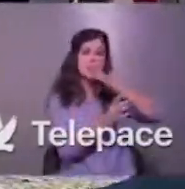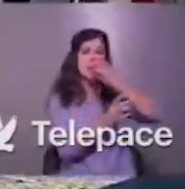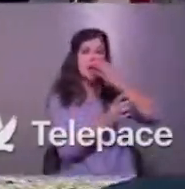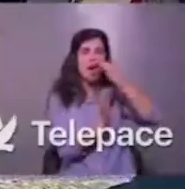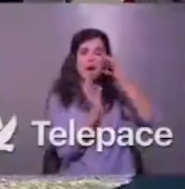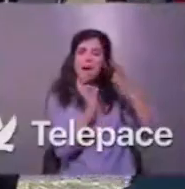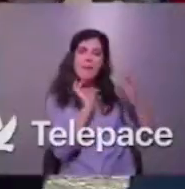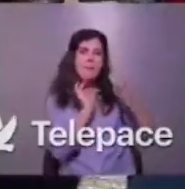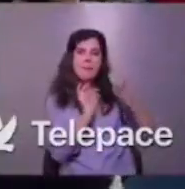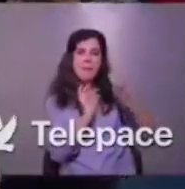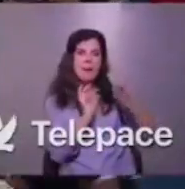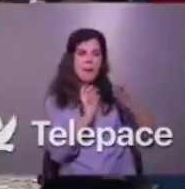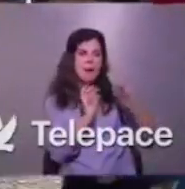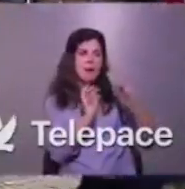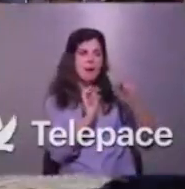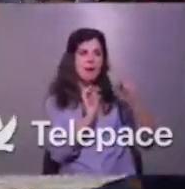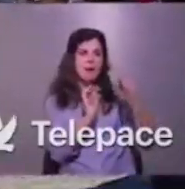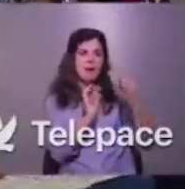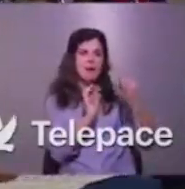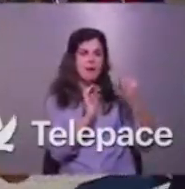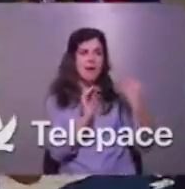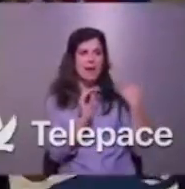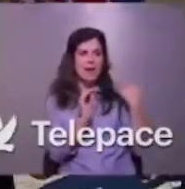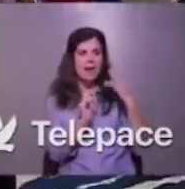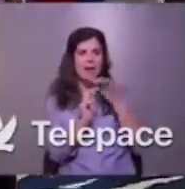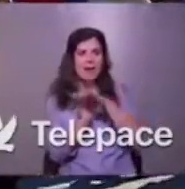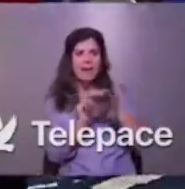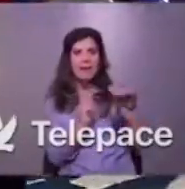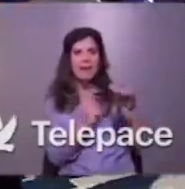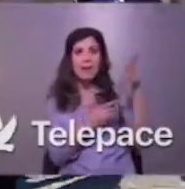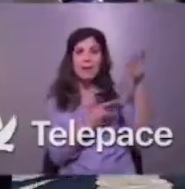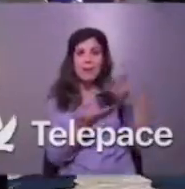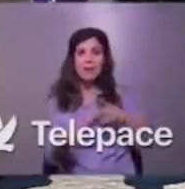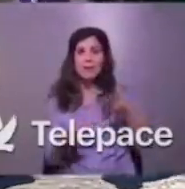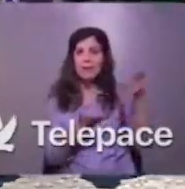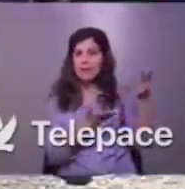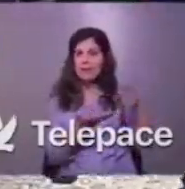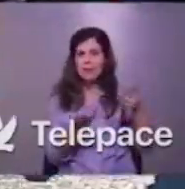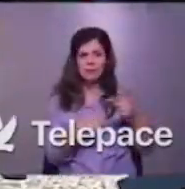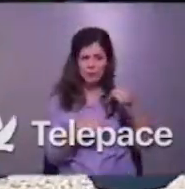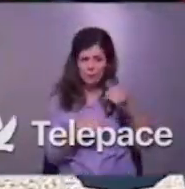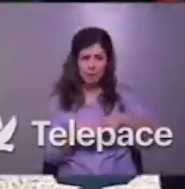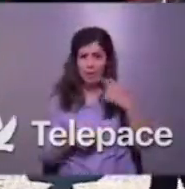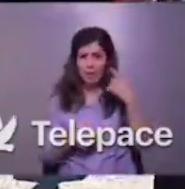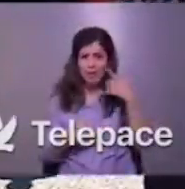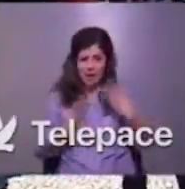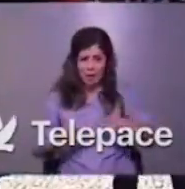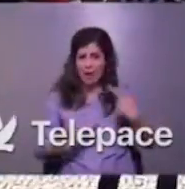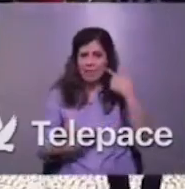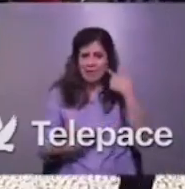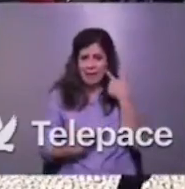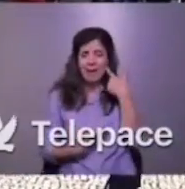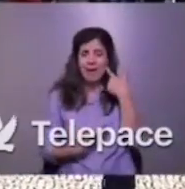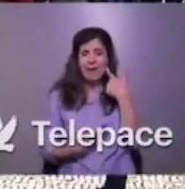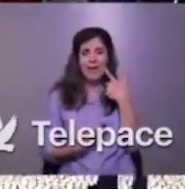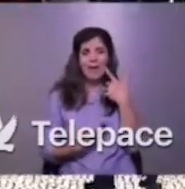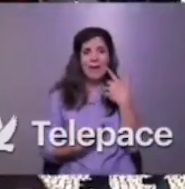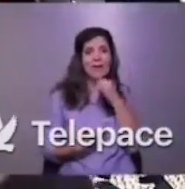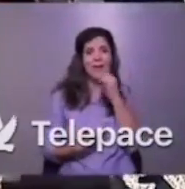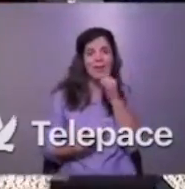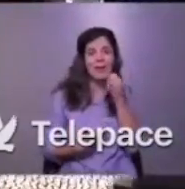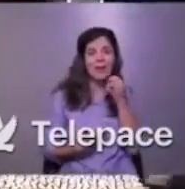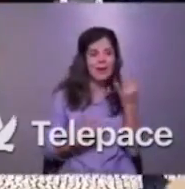explicando que Maria é madre, é madre de misericórdia, é madre in